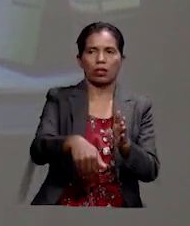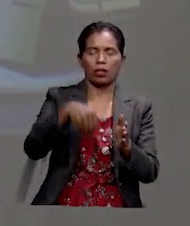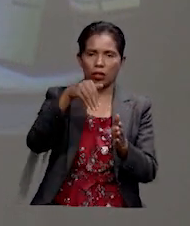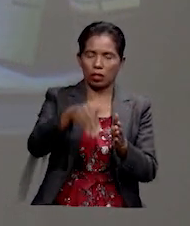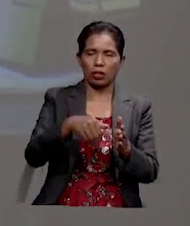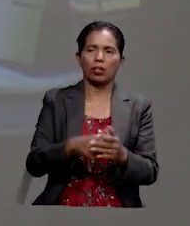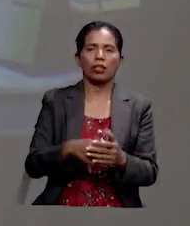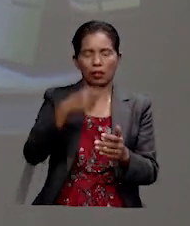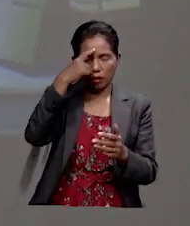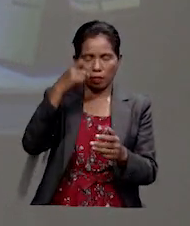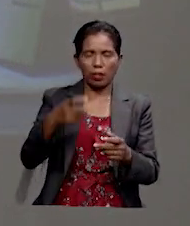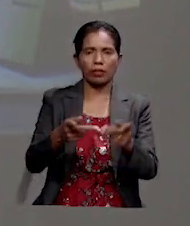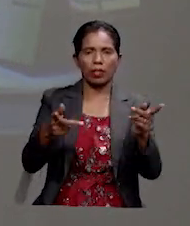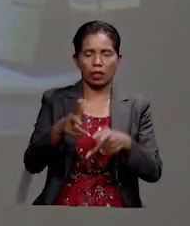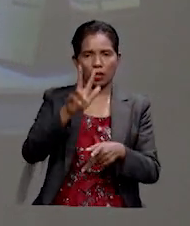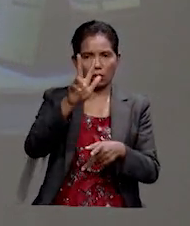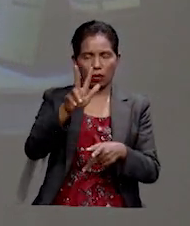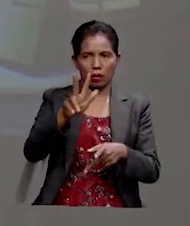hadia tam fatin tolu kedas maka